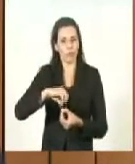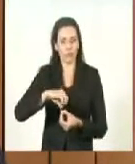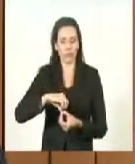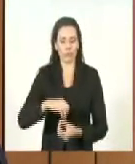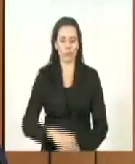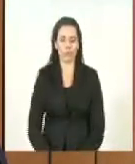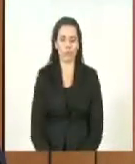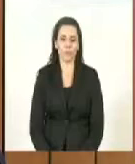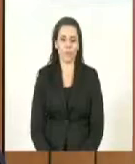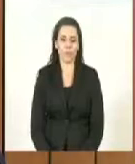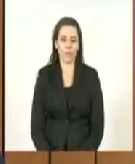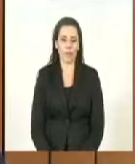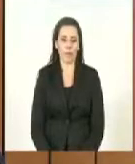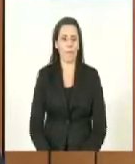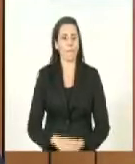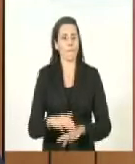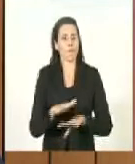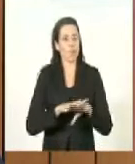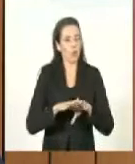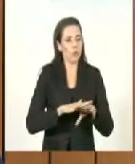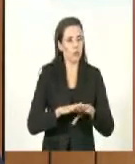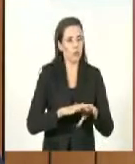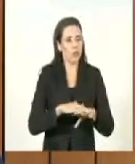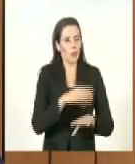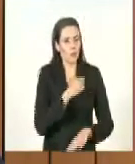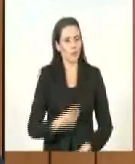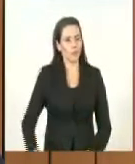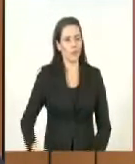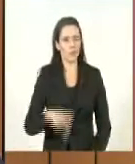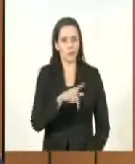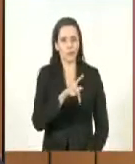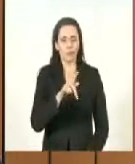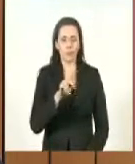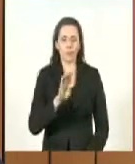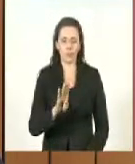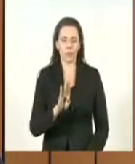procurou o Ministério Público do Trabalho para que fosse feito um acordo,